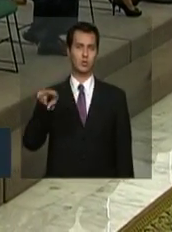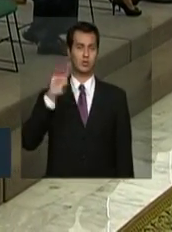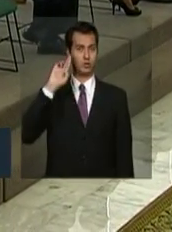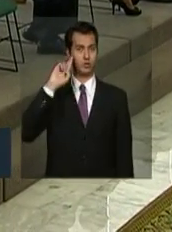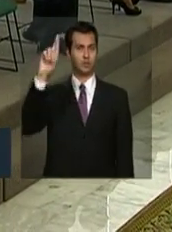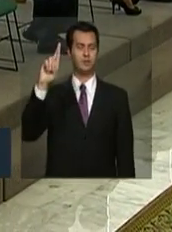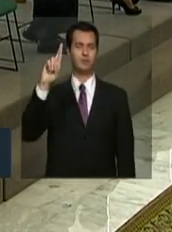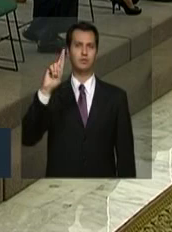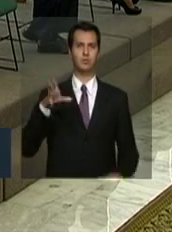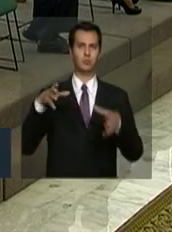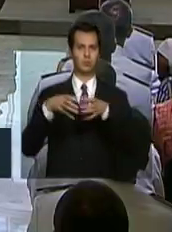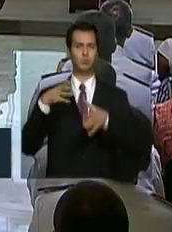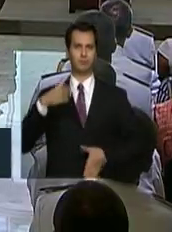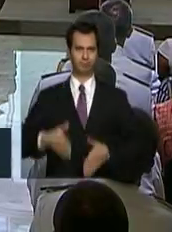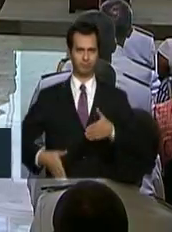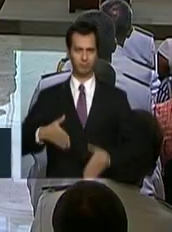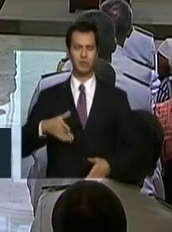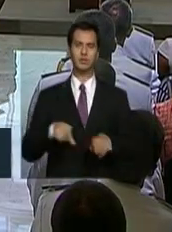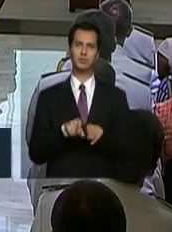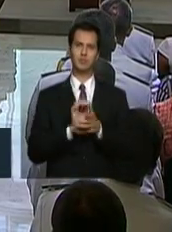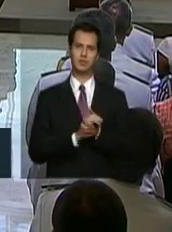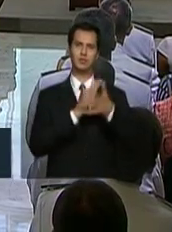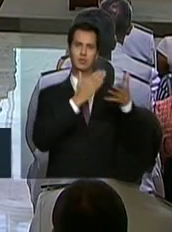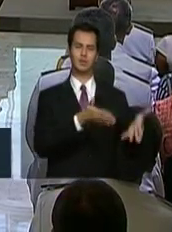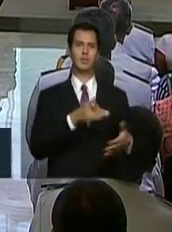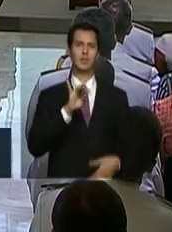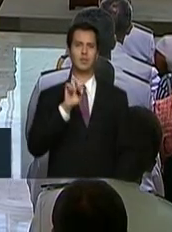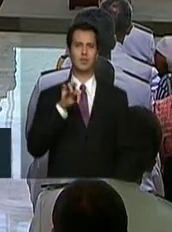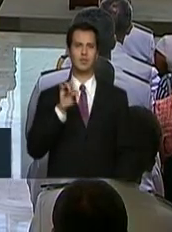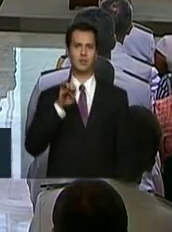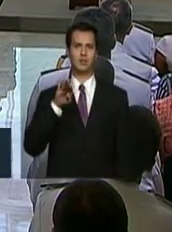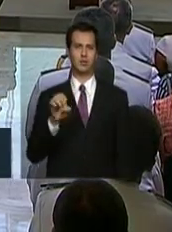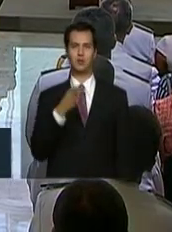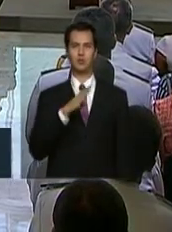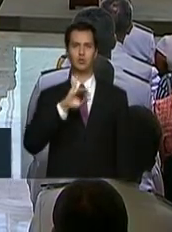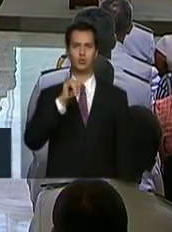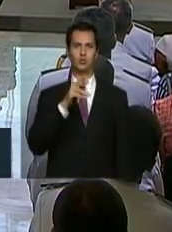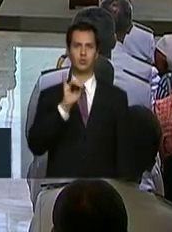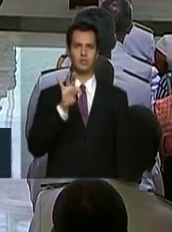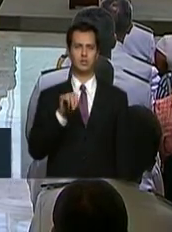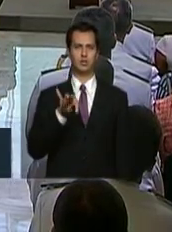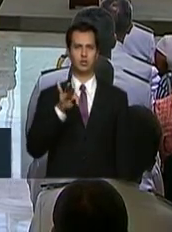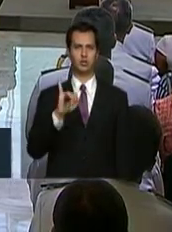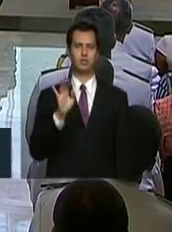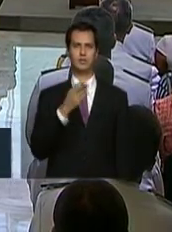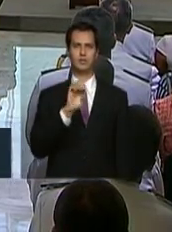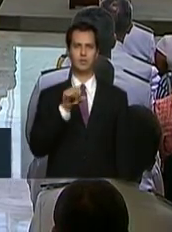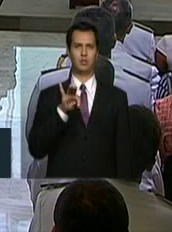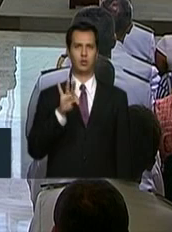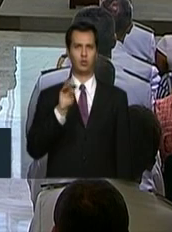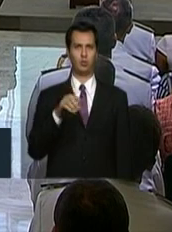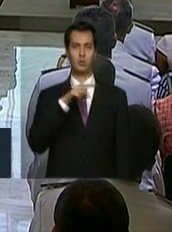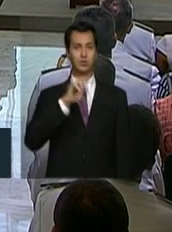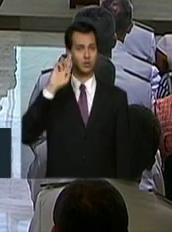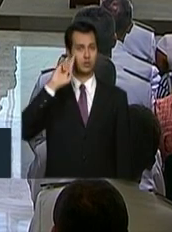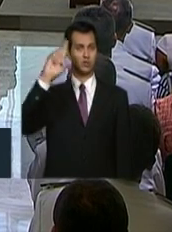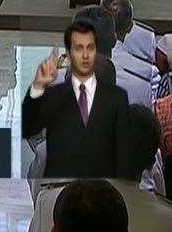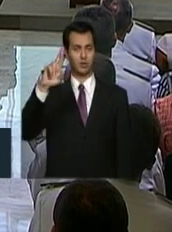do Exército, Tenente Brigadeiro do Ar Junichi Saito, Comandante da